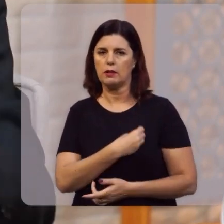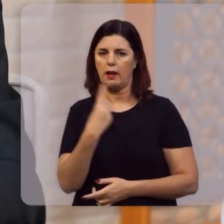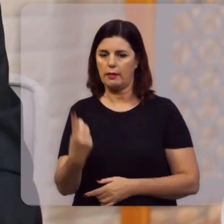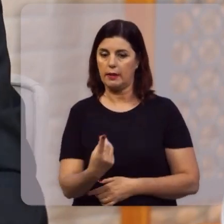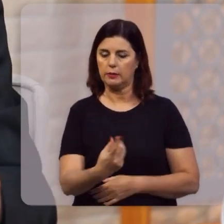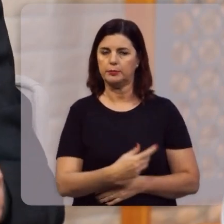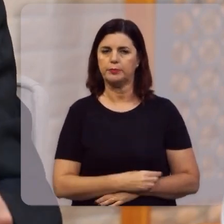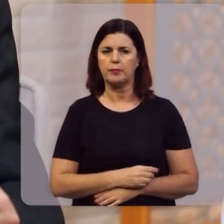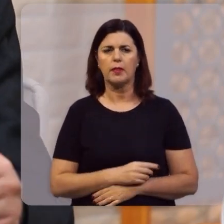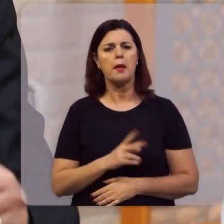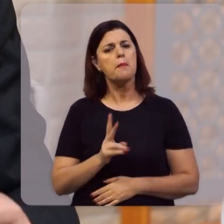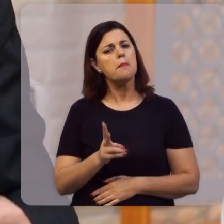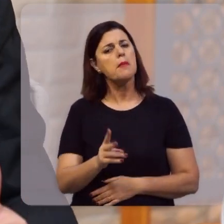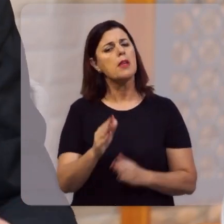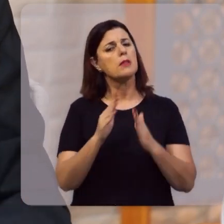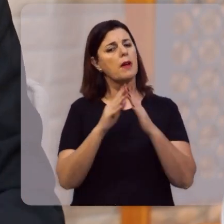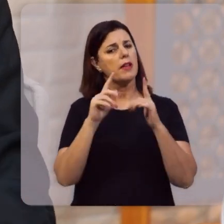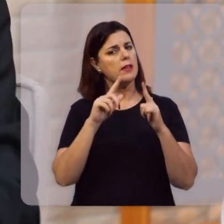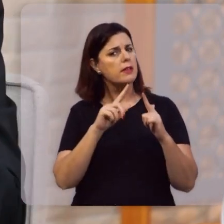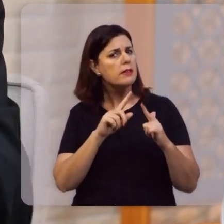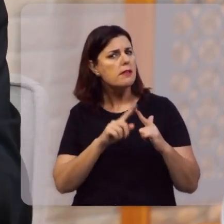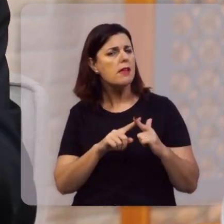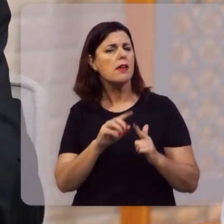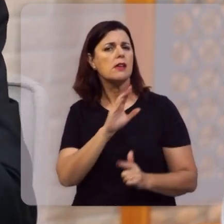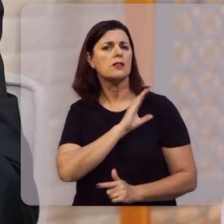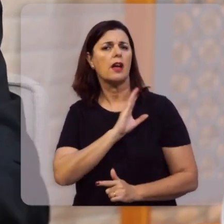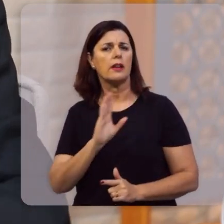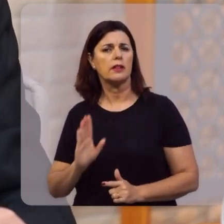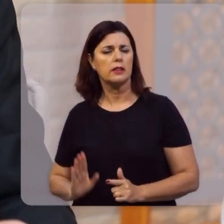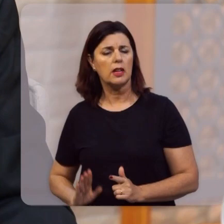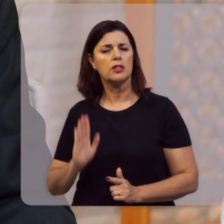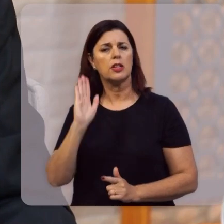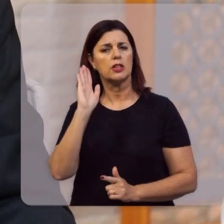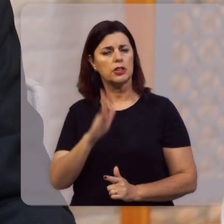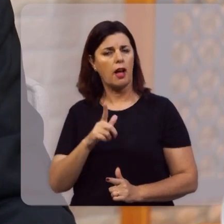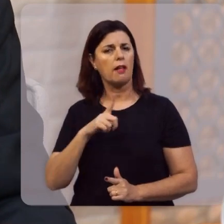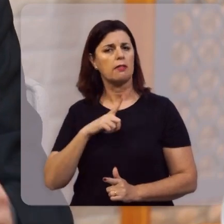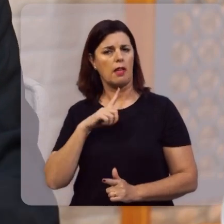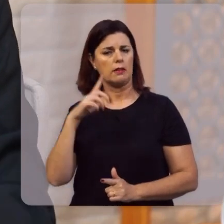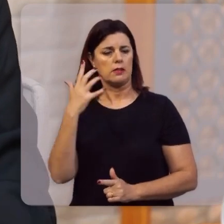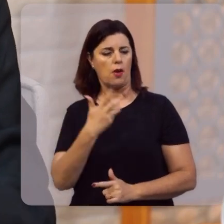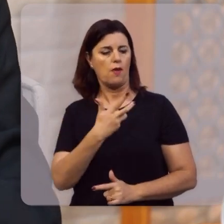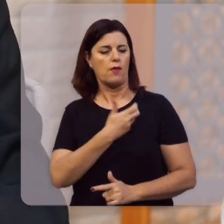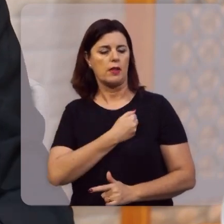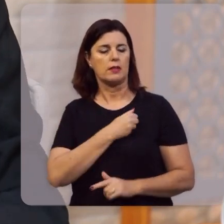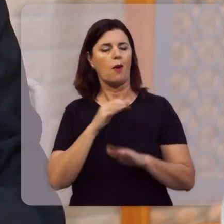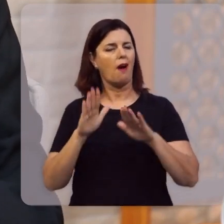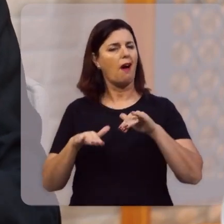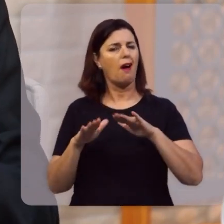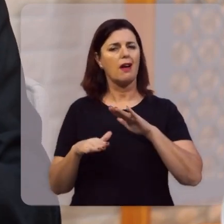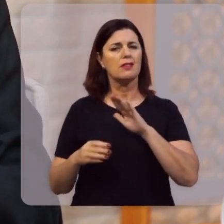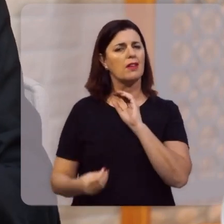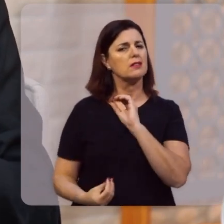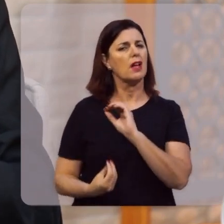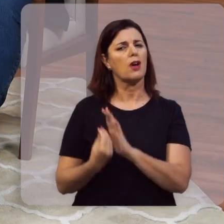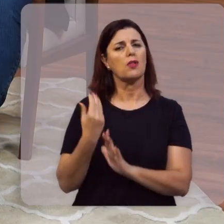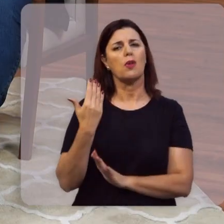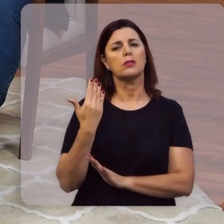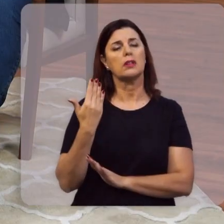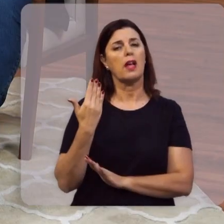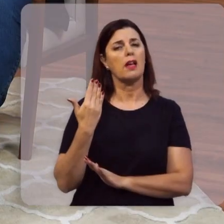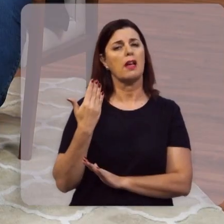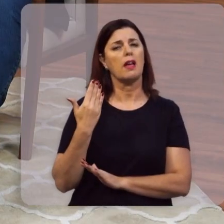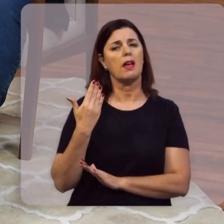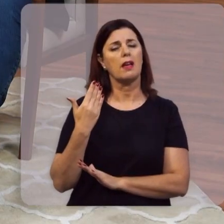Mas mesmo a igreja de Cristo, né, ou seja, aqueles que já tiveram seus olhos abertos, muitas vezes acabam cedendo